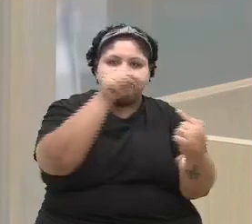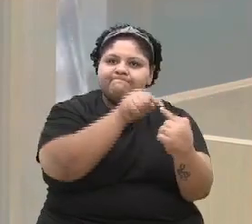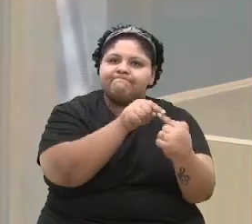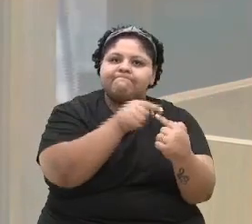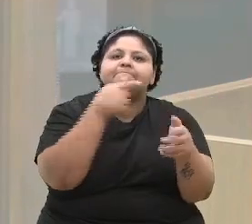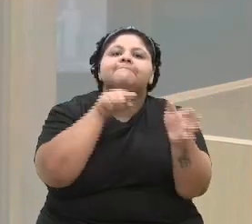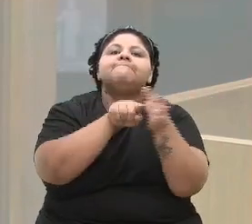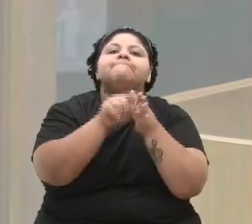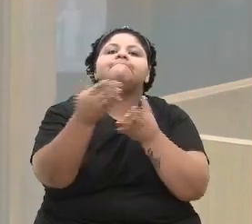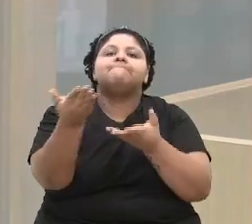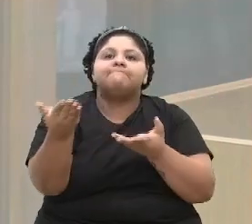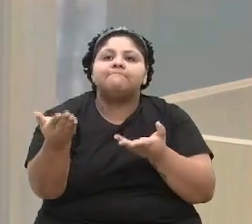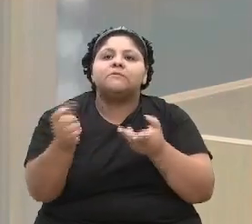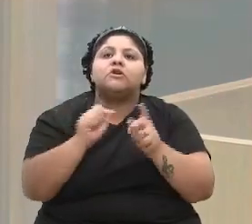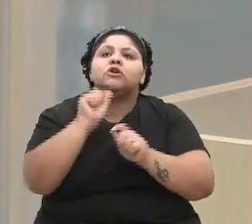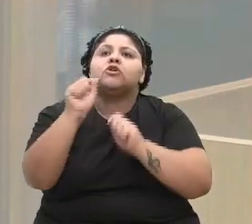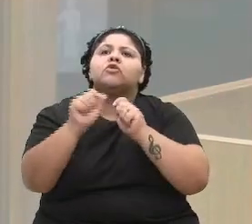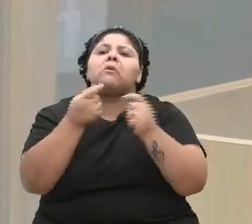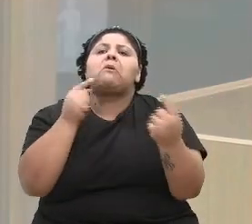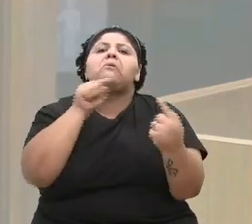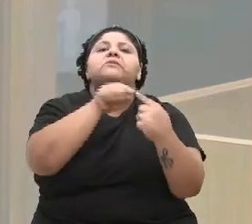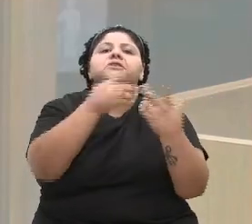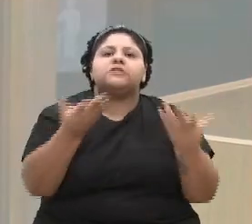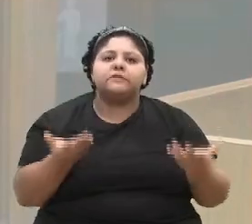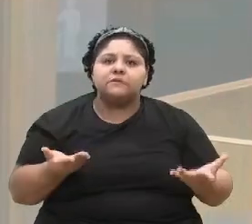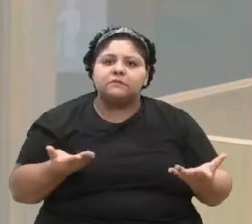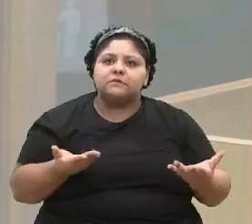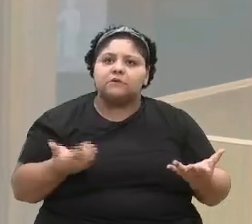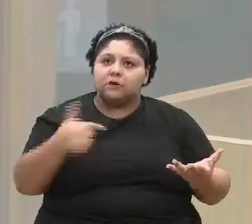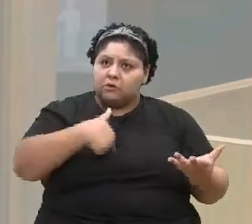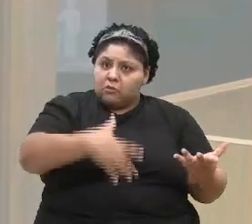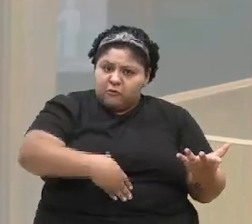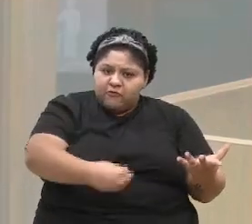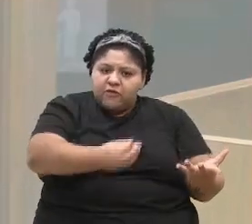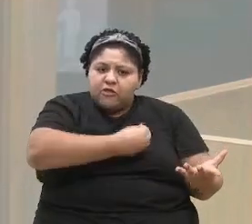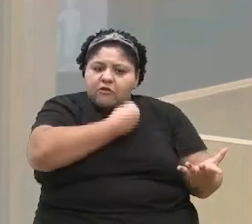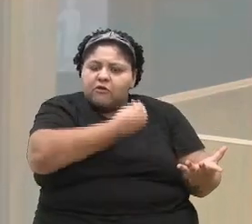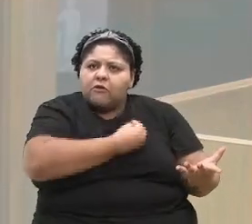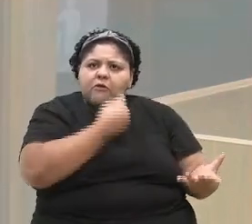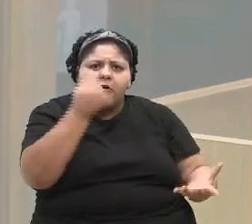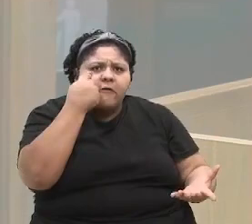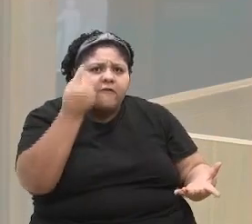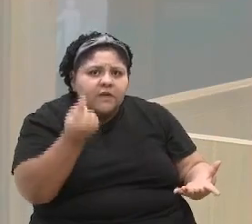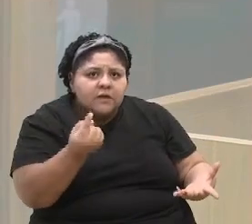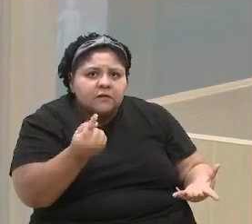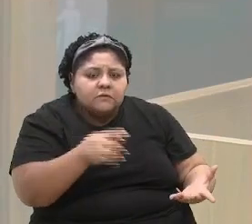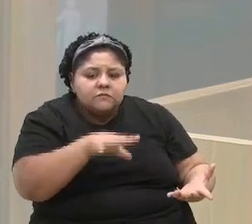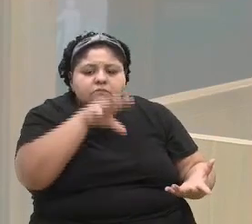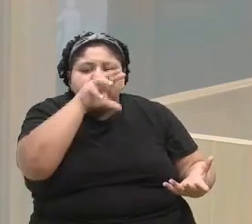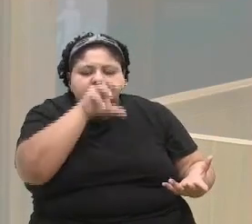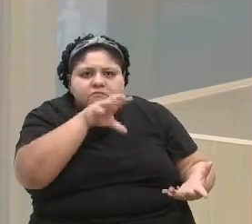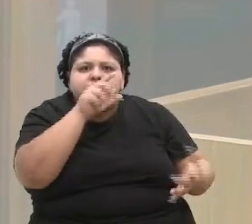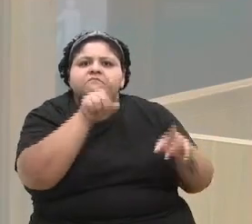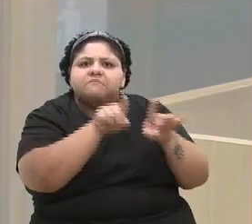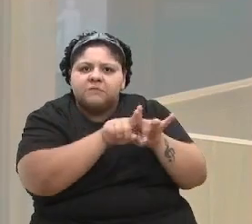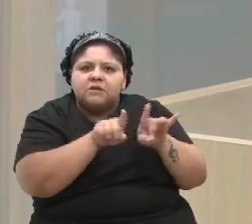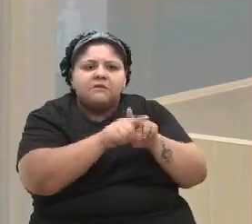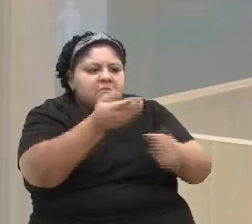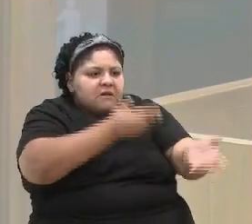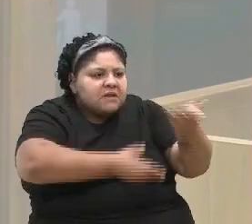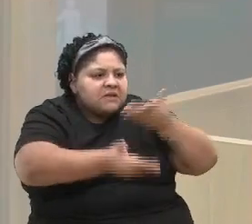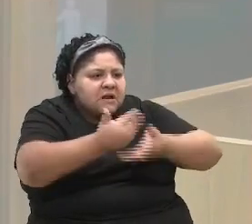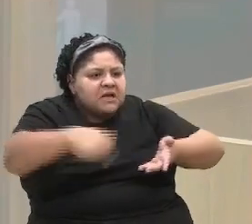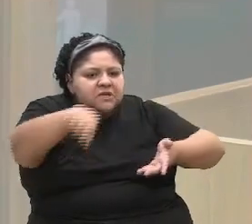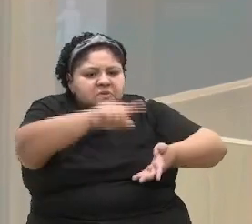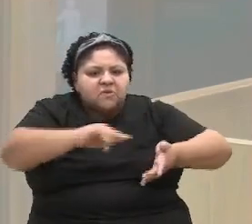pergunto para vocês, quais seriam esses objetivos? O meu filho está vivo, ele está enxergando, ele está respirando, ele interage com nós,